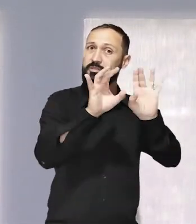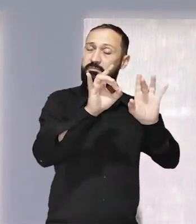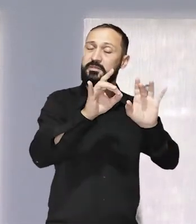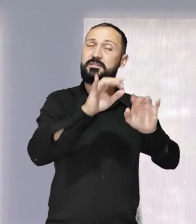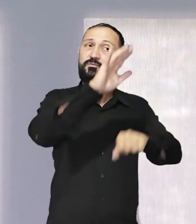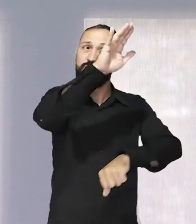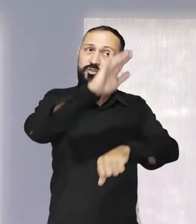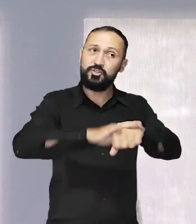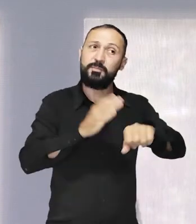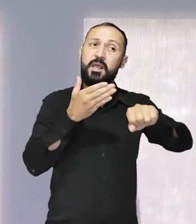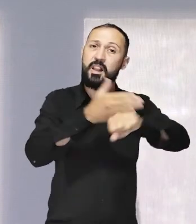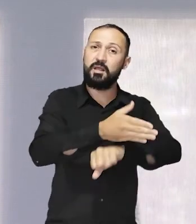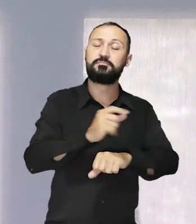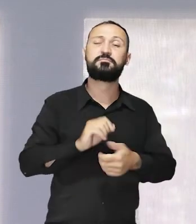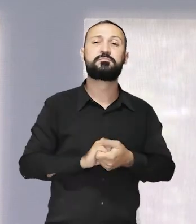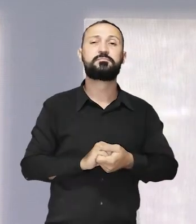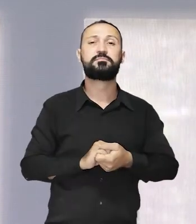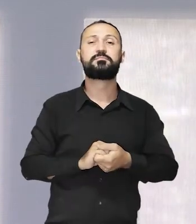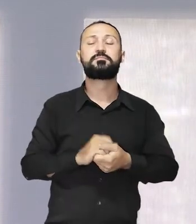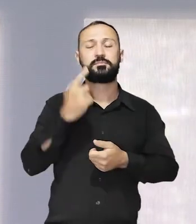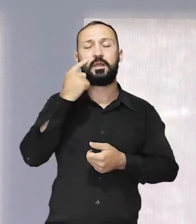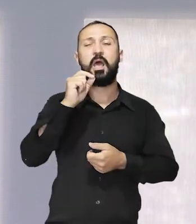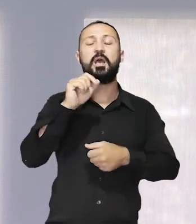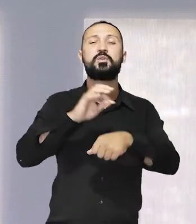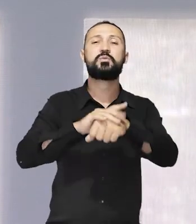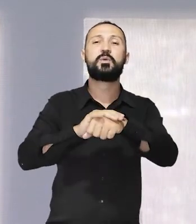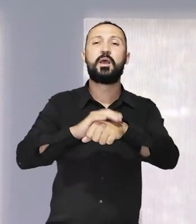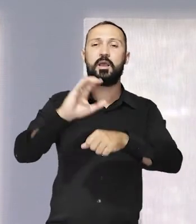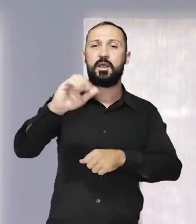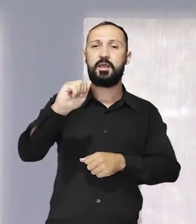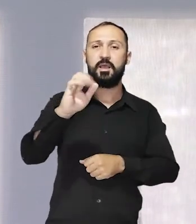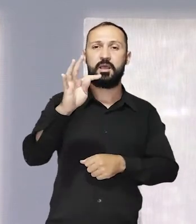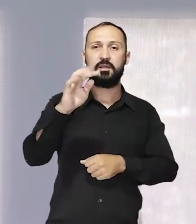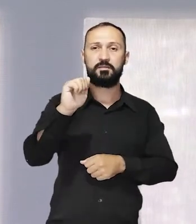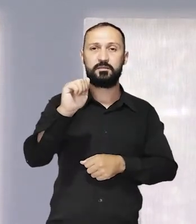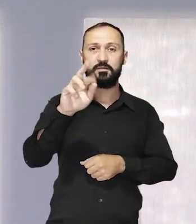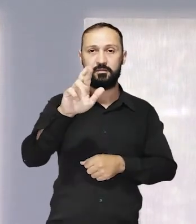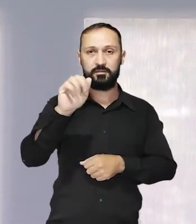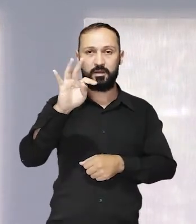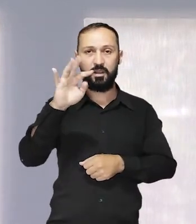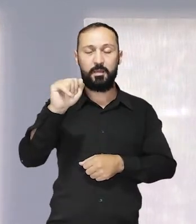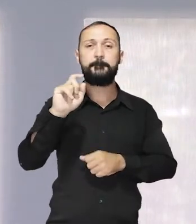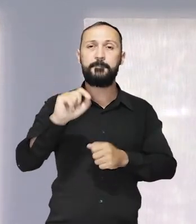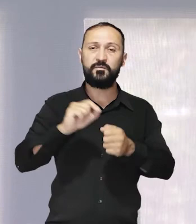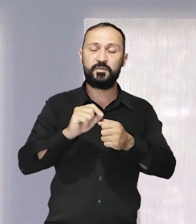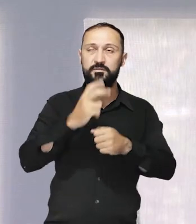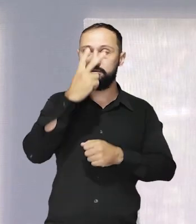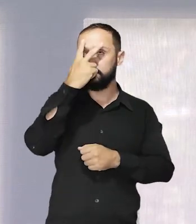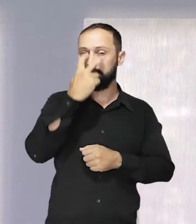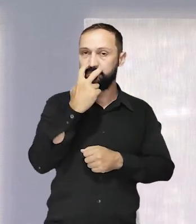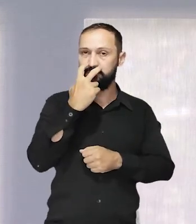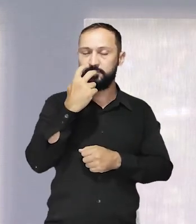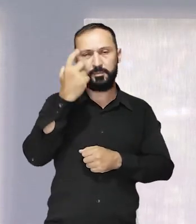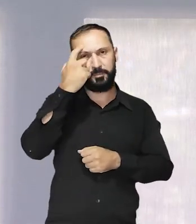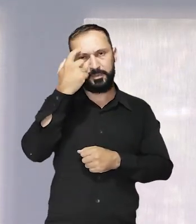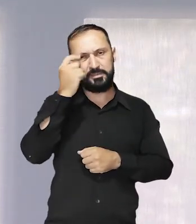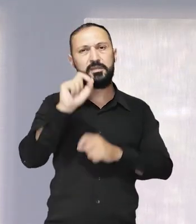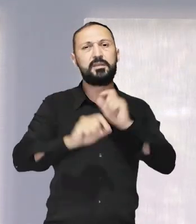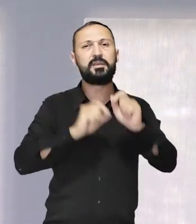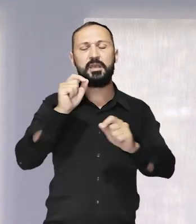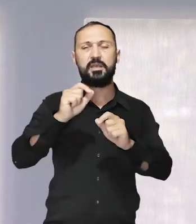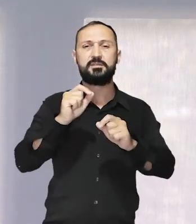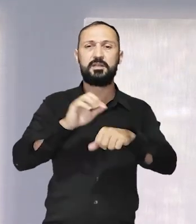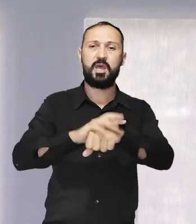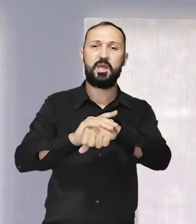médico especialista. Entre as doenças que devemos ter cuidado é a catarata, que pode causar a cegueira. Não